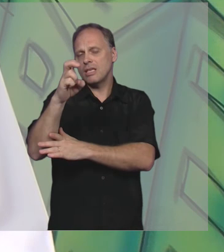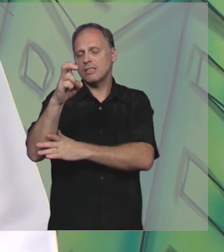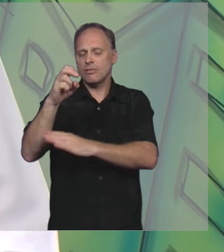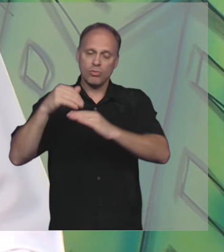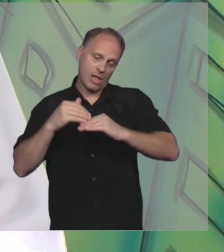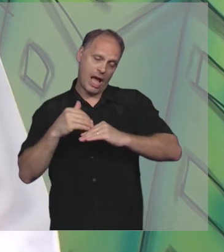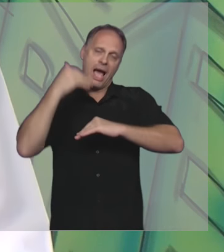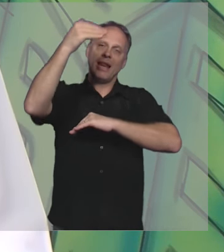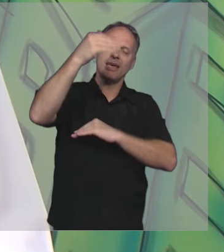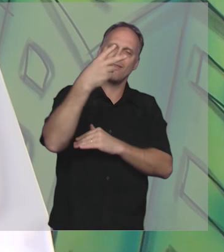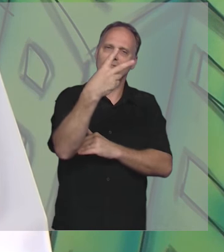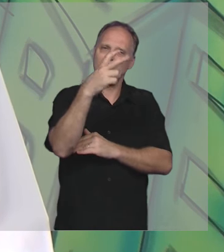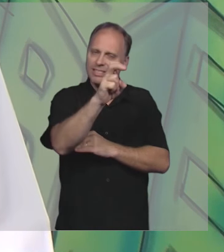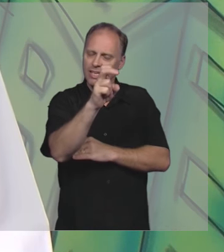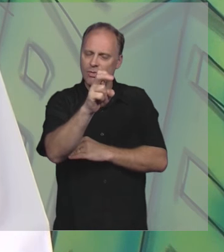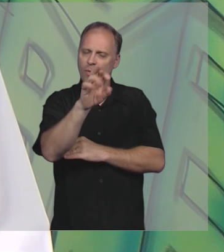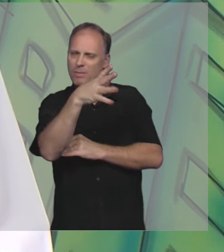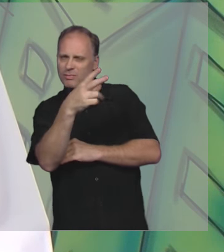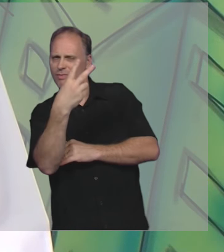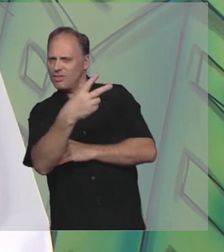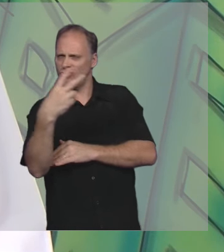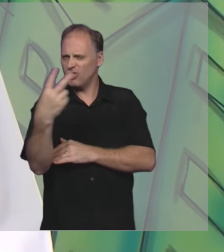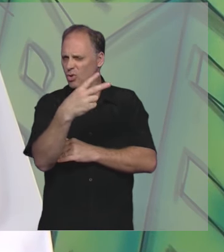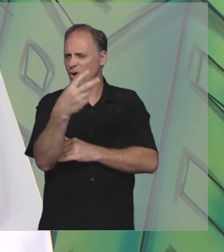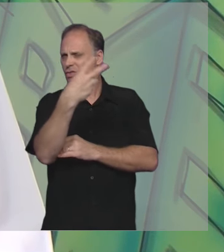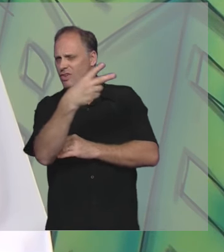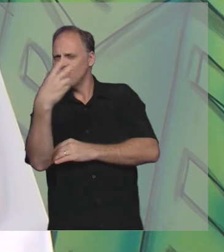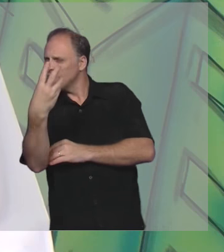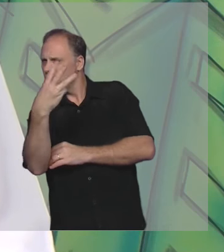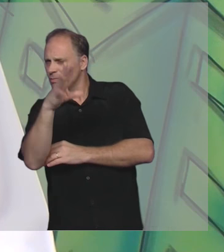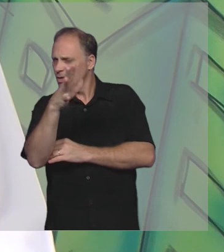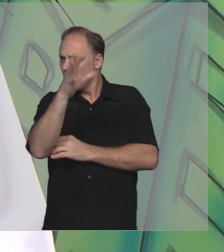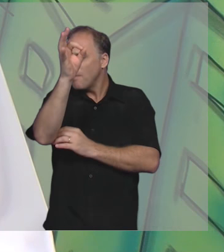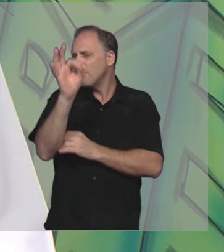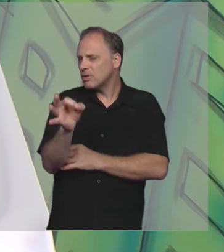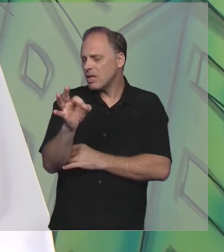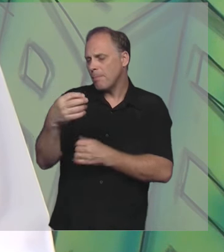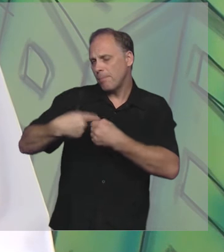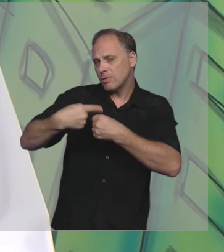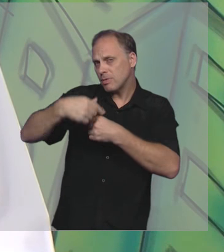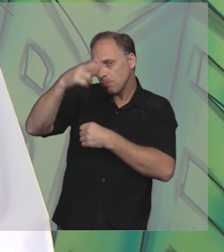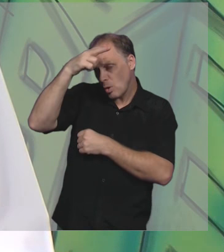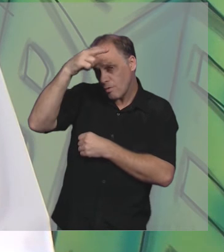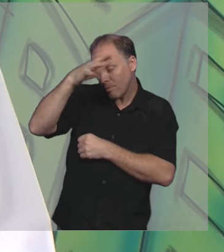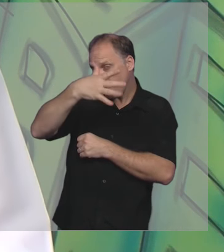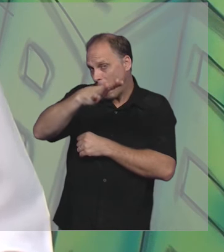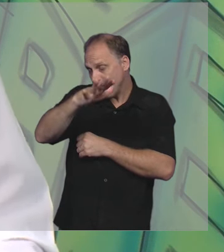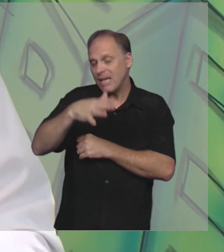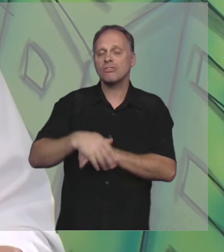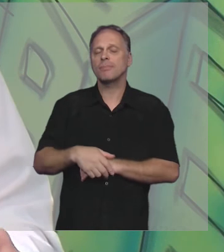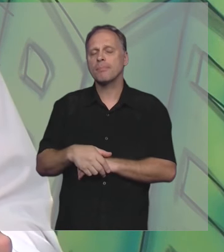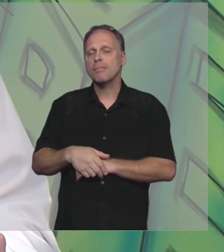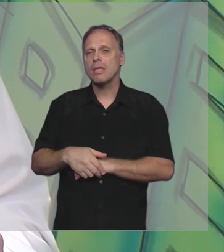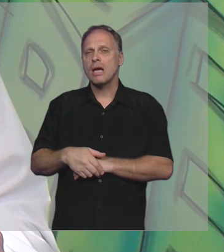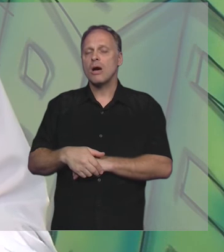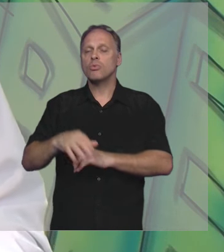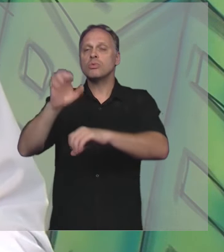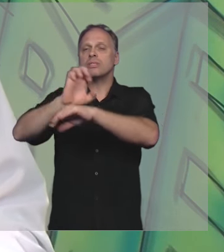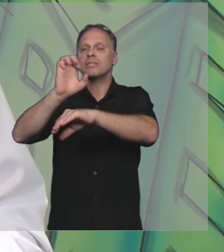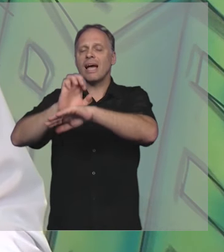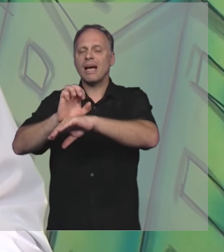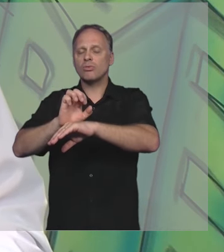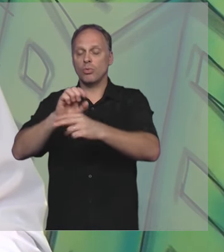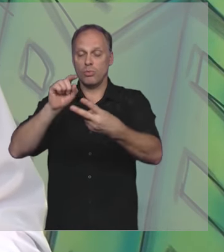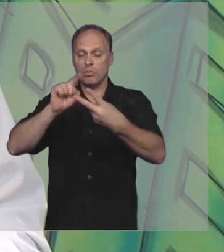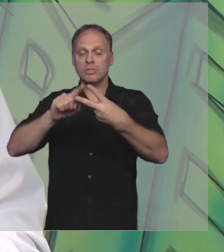vezes de 25%, a média fica em torno de 22%, 23% aqui para o município de Novo Hamburgo. O